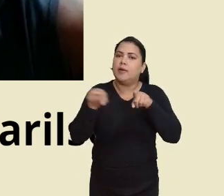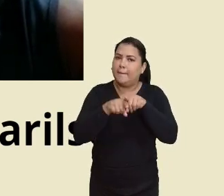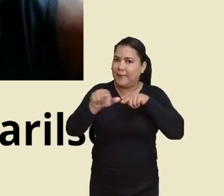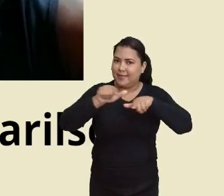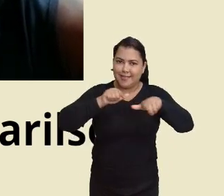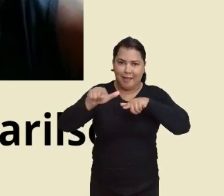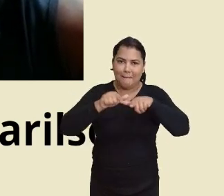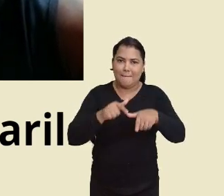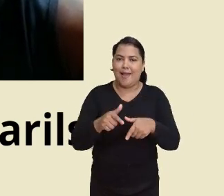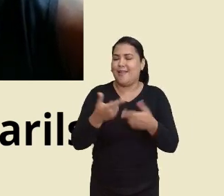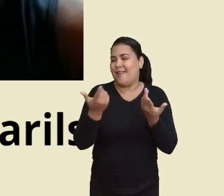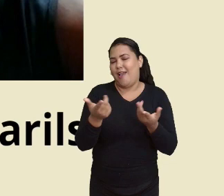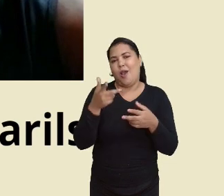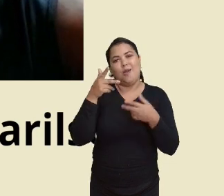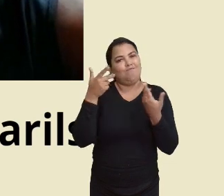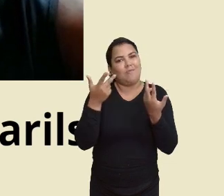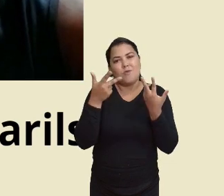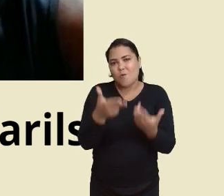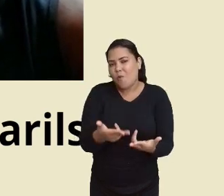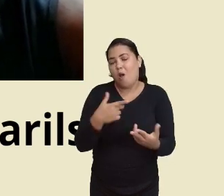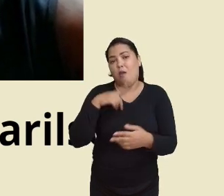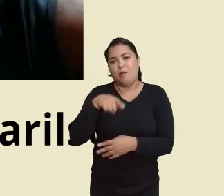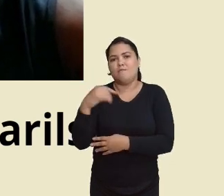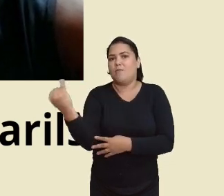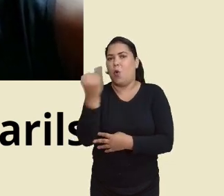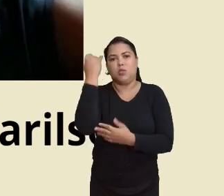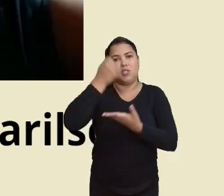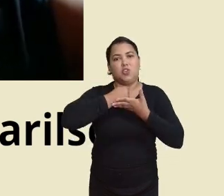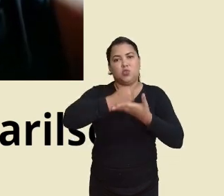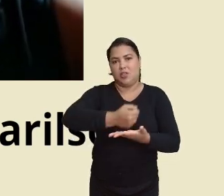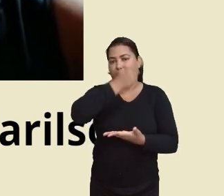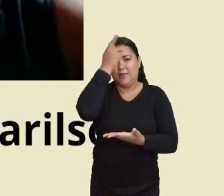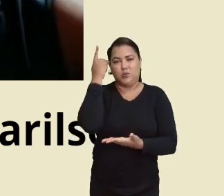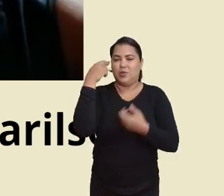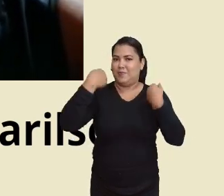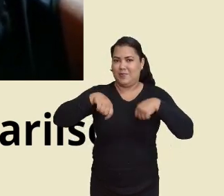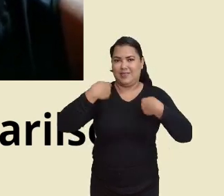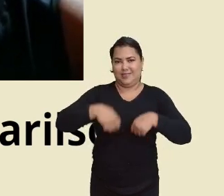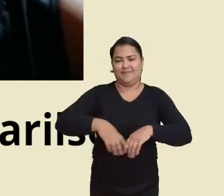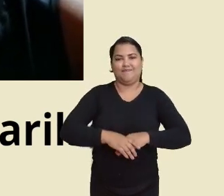fazerem. É importantíssimo ajudar quem precisa nesse sentido.